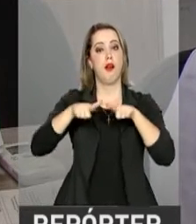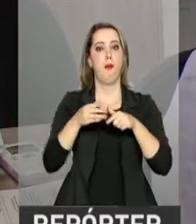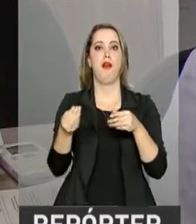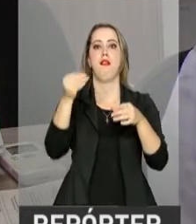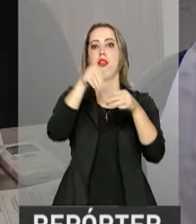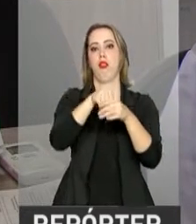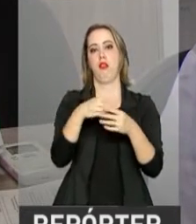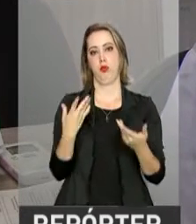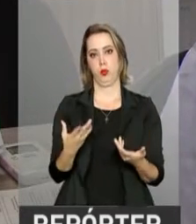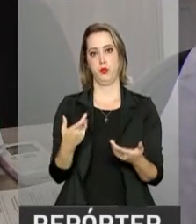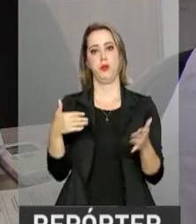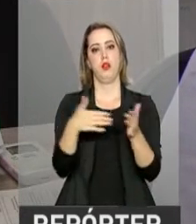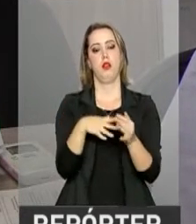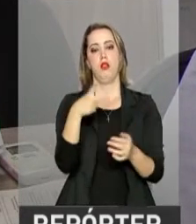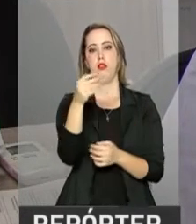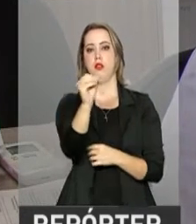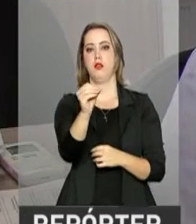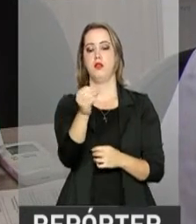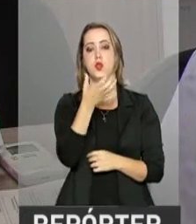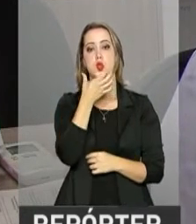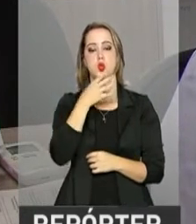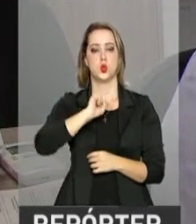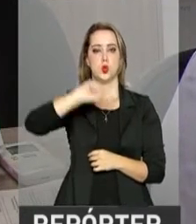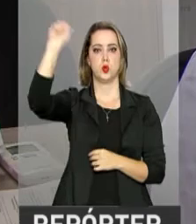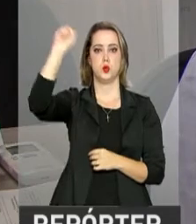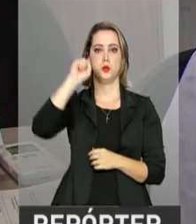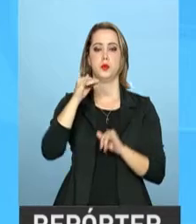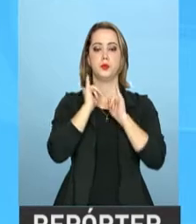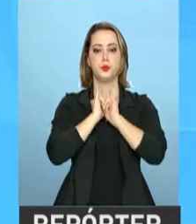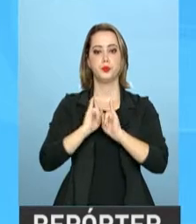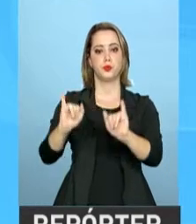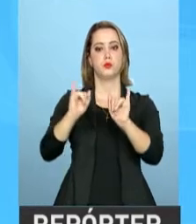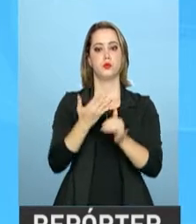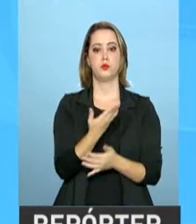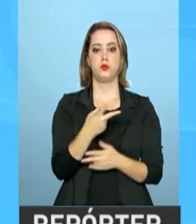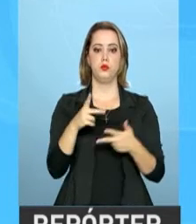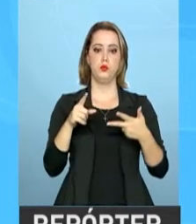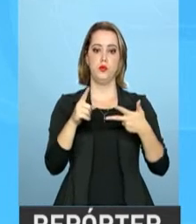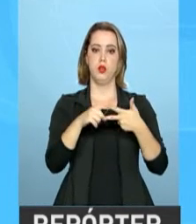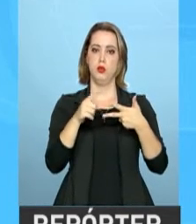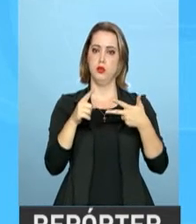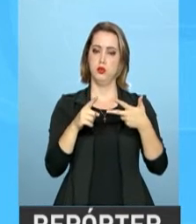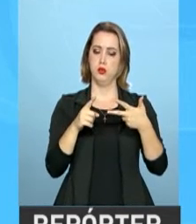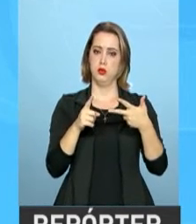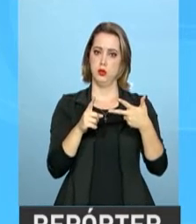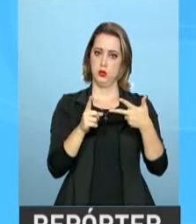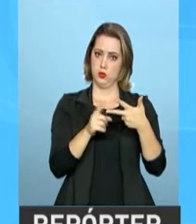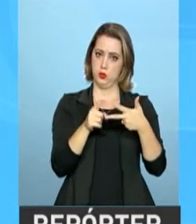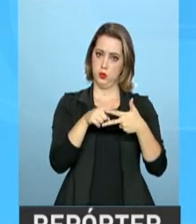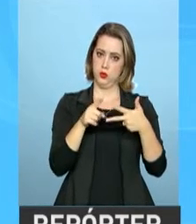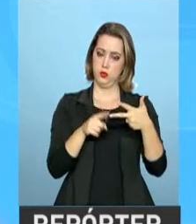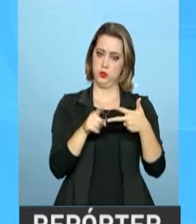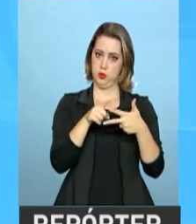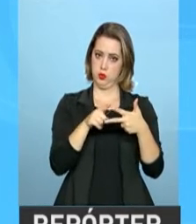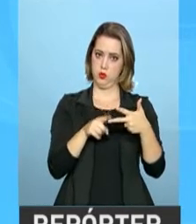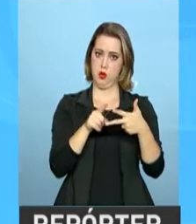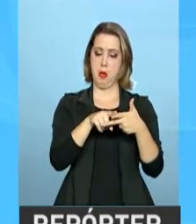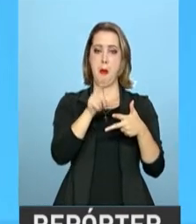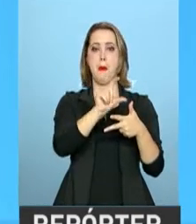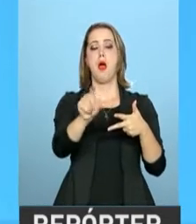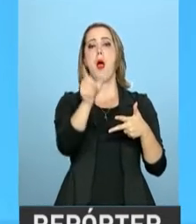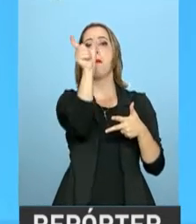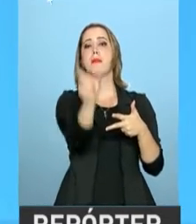o dia 20 de abril para fornecer essas informações o segundo eo terceiro módulo terão informações do detento e dos